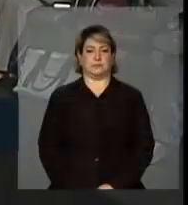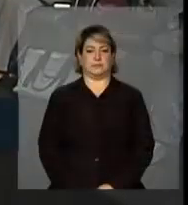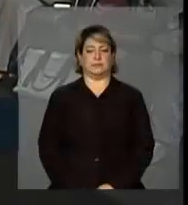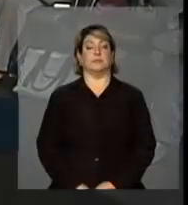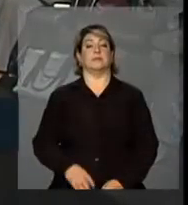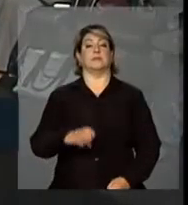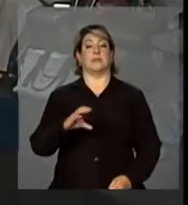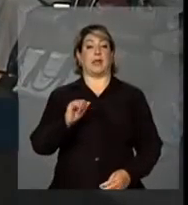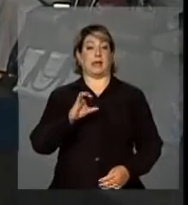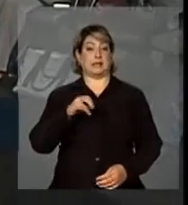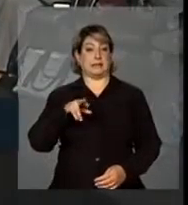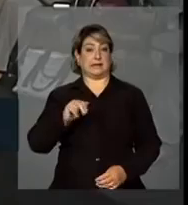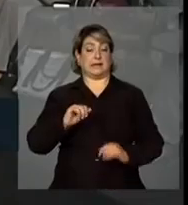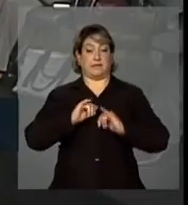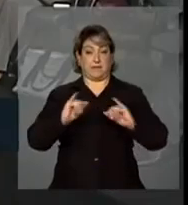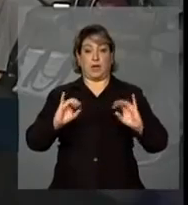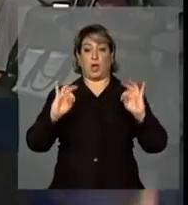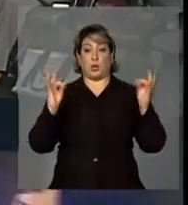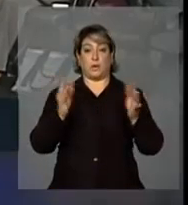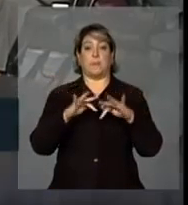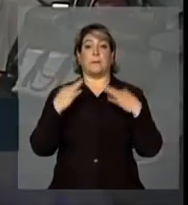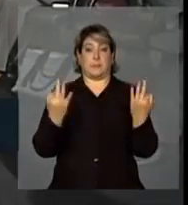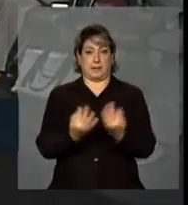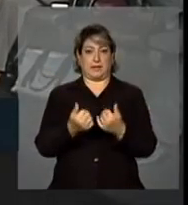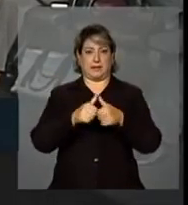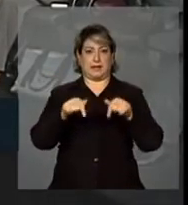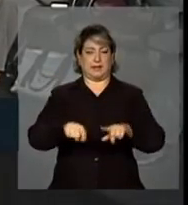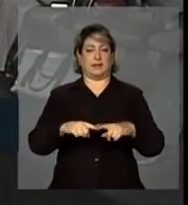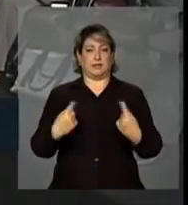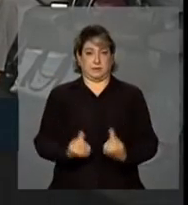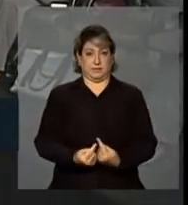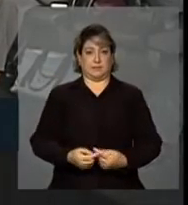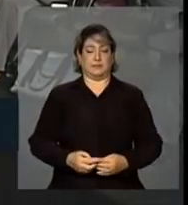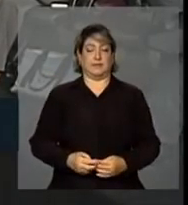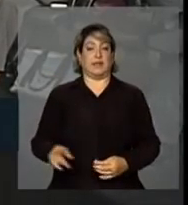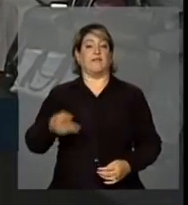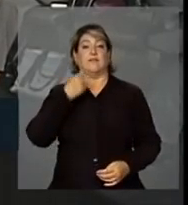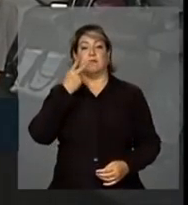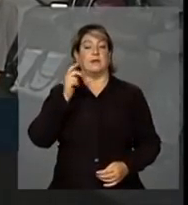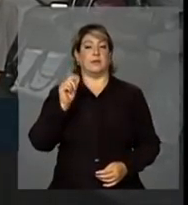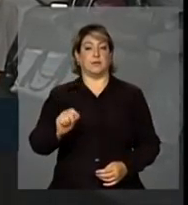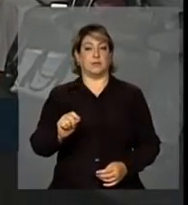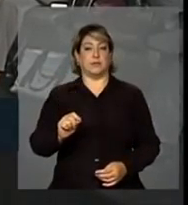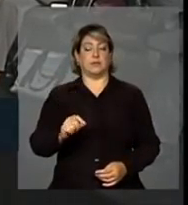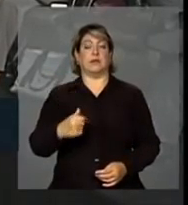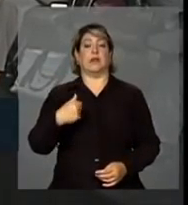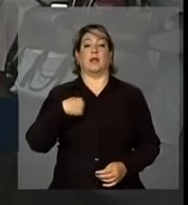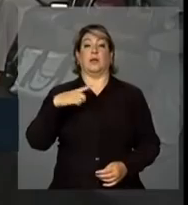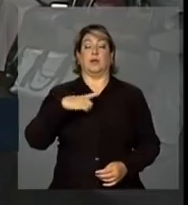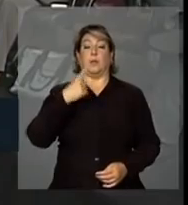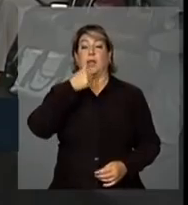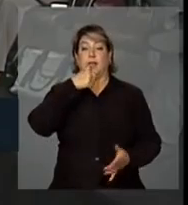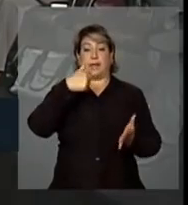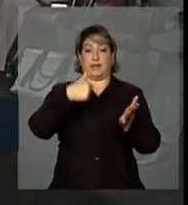Cacica Uni disse para todos os parentes que estão aqui presentes, ele disse, eu tenho